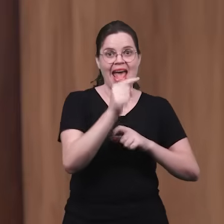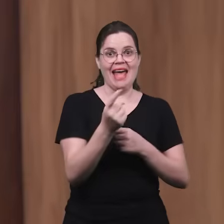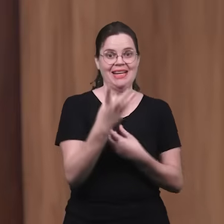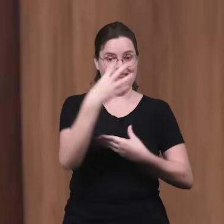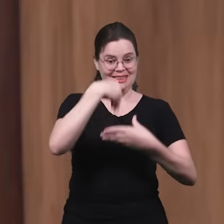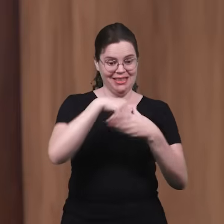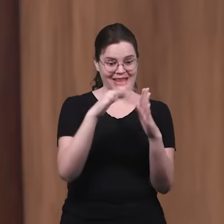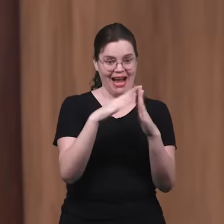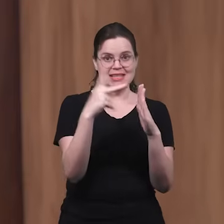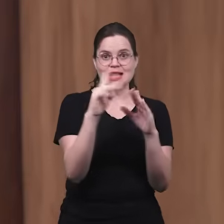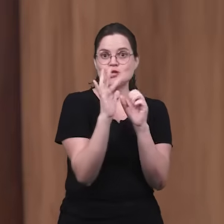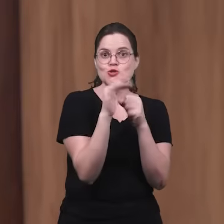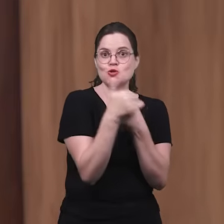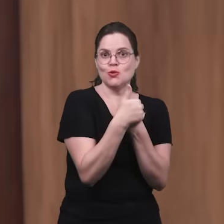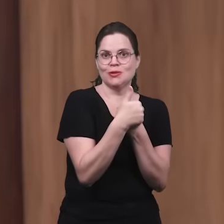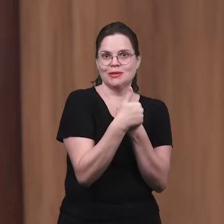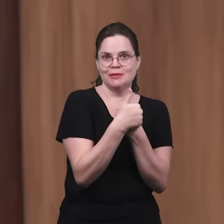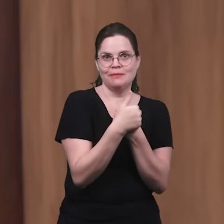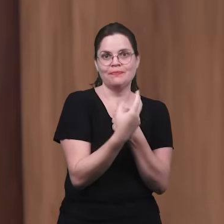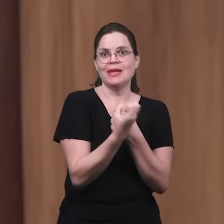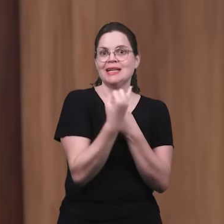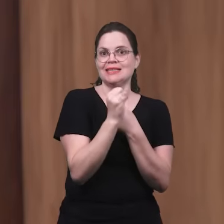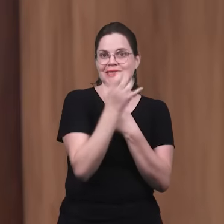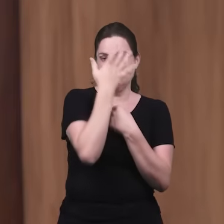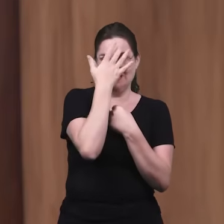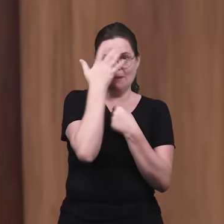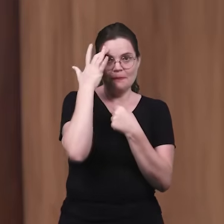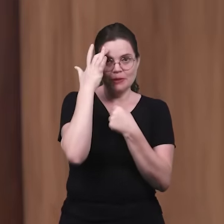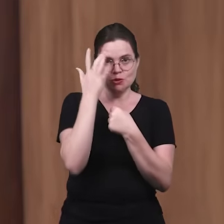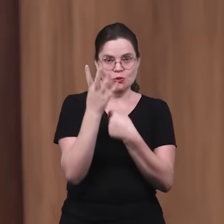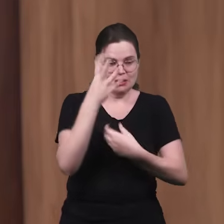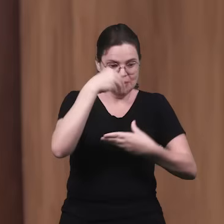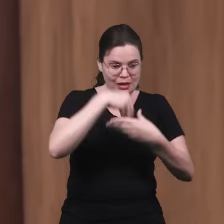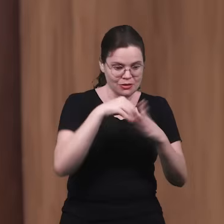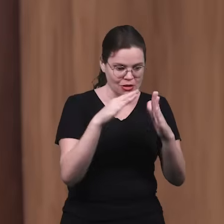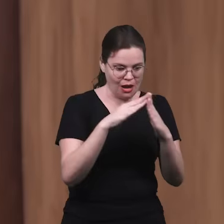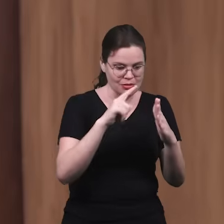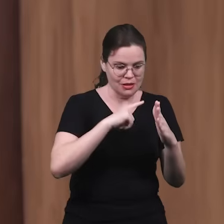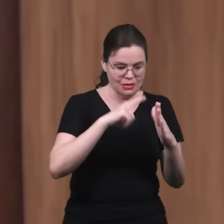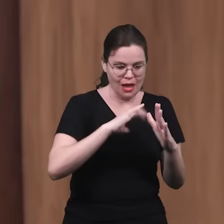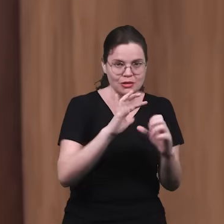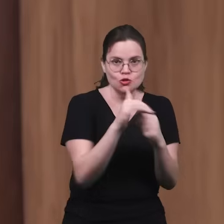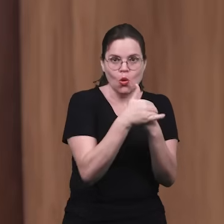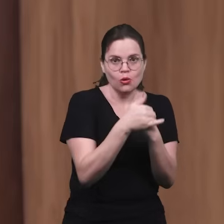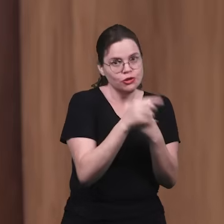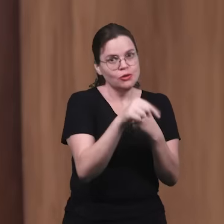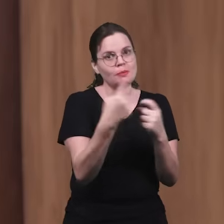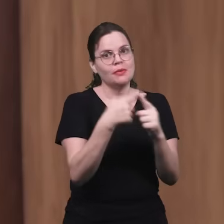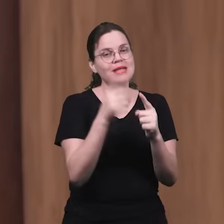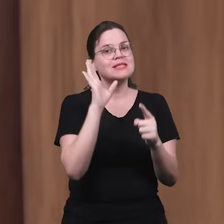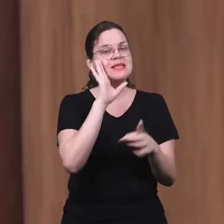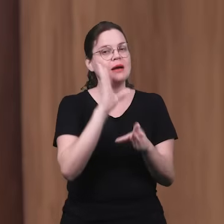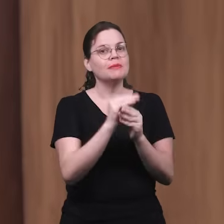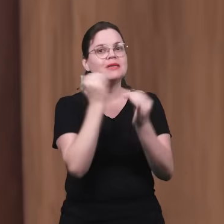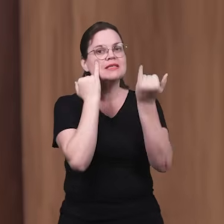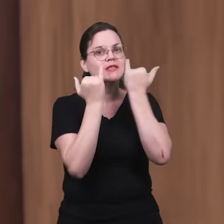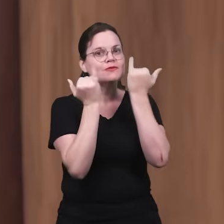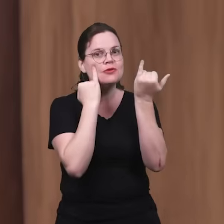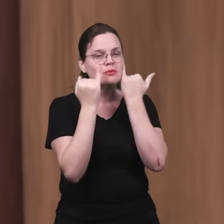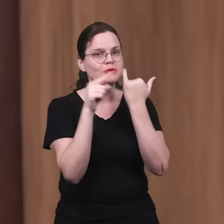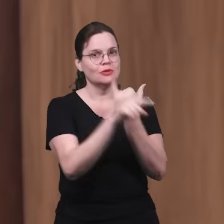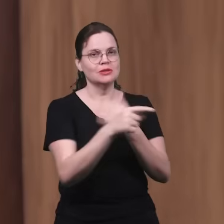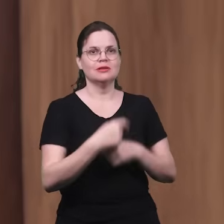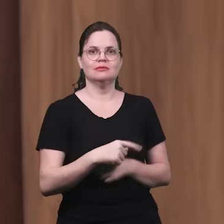E quem guarda o mensageiro, guarda a mensagem do mensageiro. Então ela guardou a mensagem, o mensageiro e a mensagem